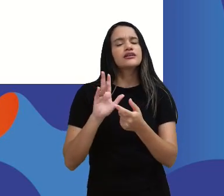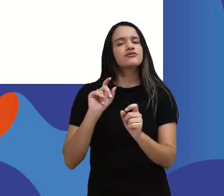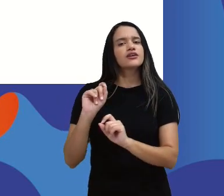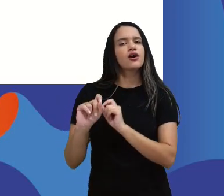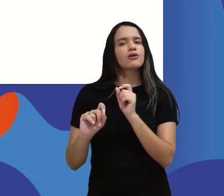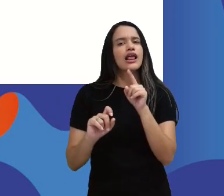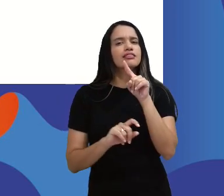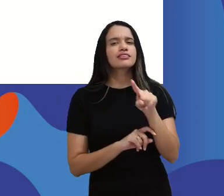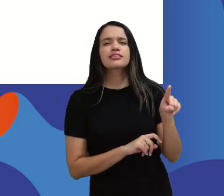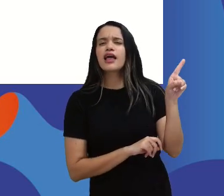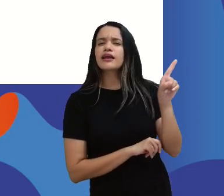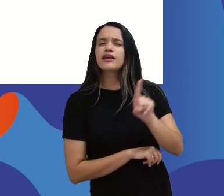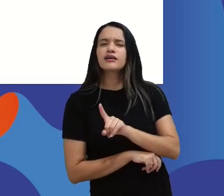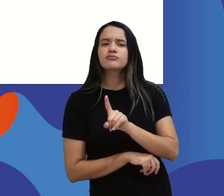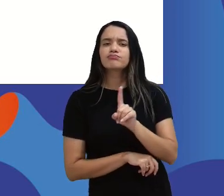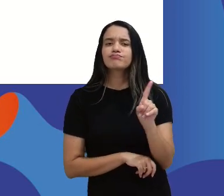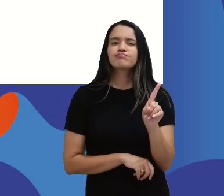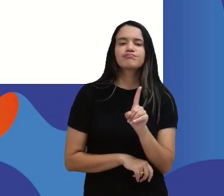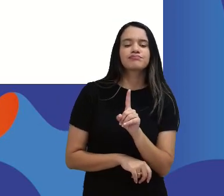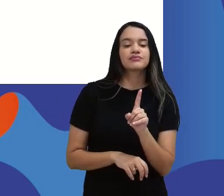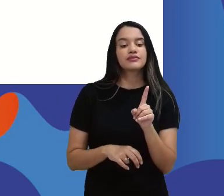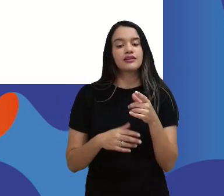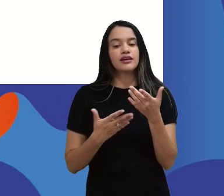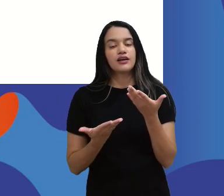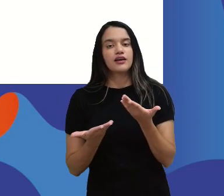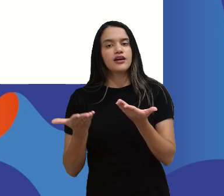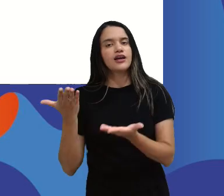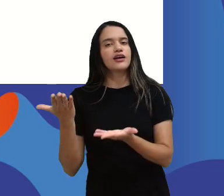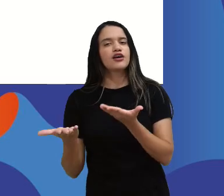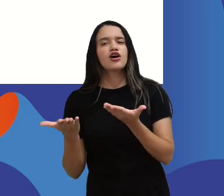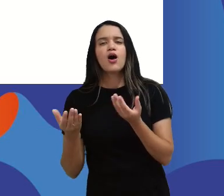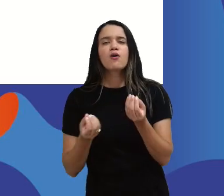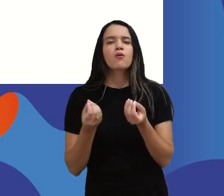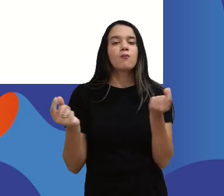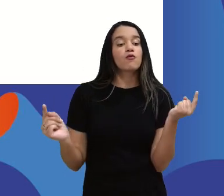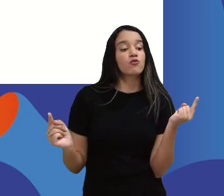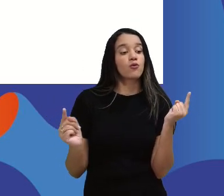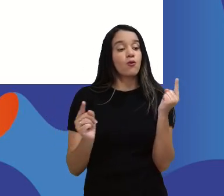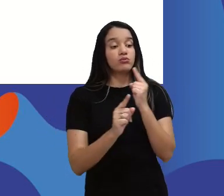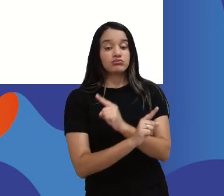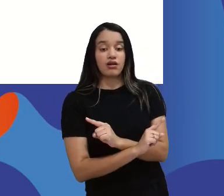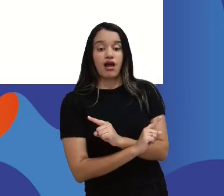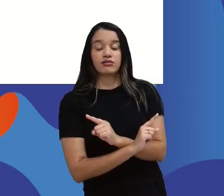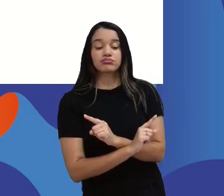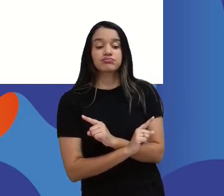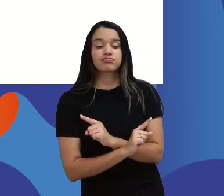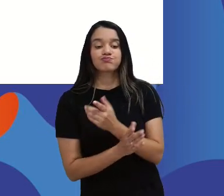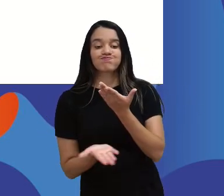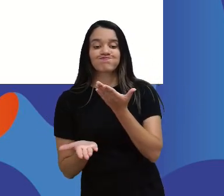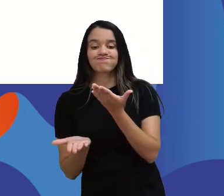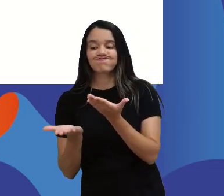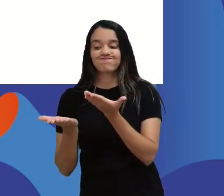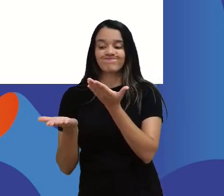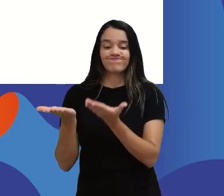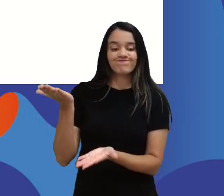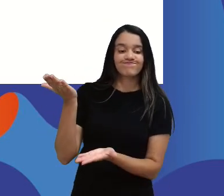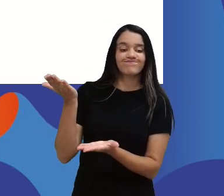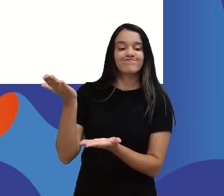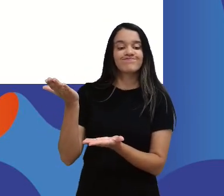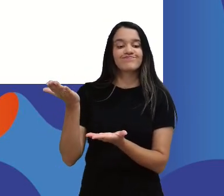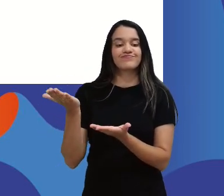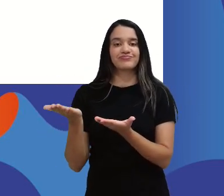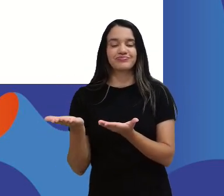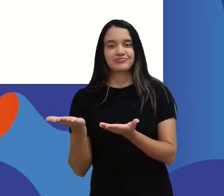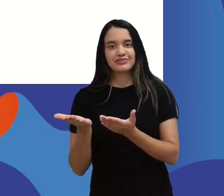equação, ou, como eu estou dizendo, um equilíbrio, então é como se fosse o contrário de equilíbrio, ou seja, eu vou ter uma coisa que vai